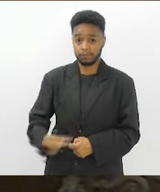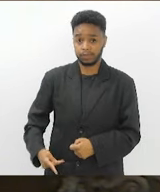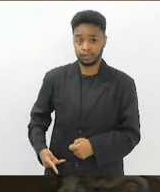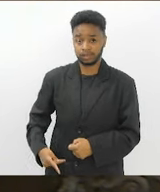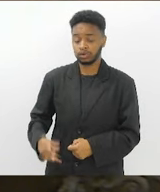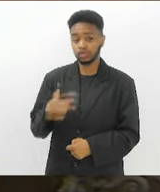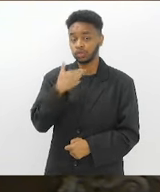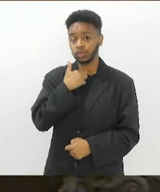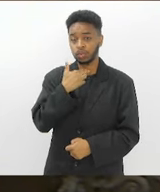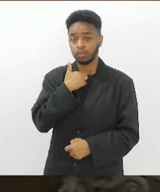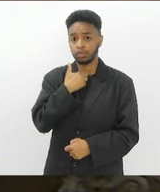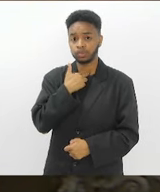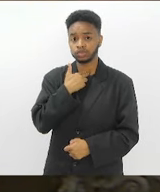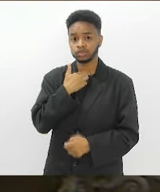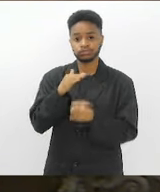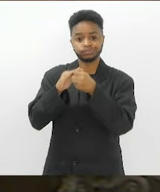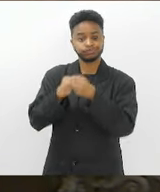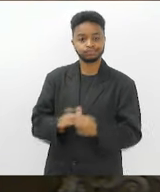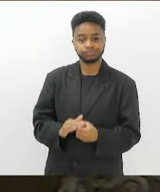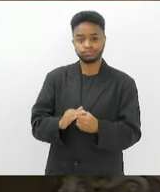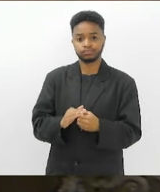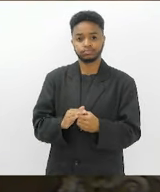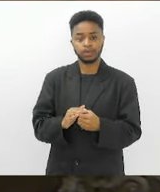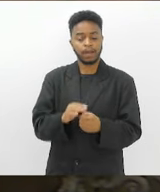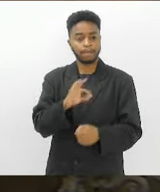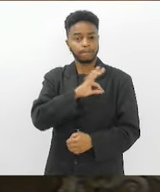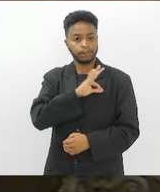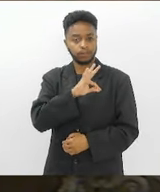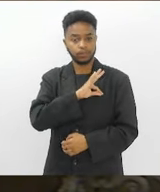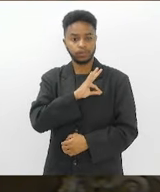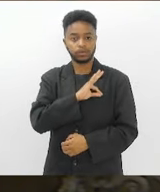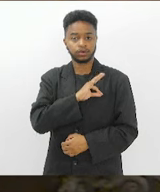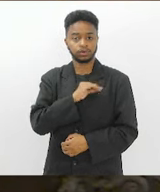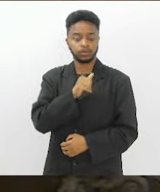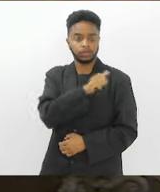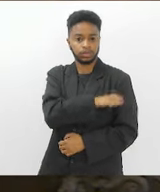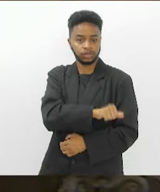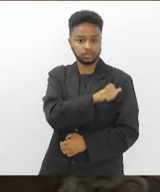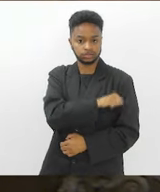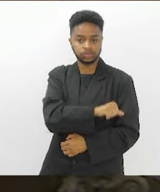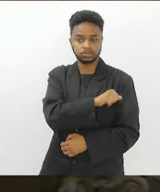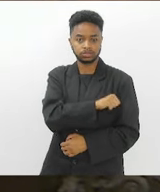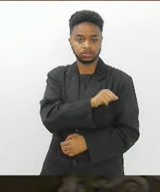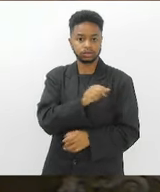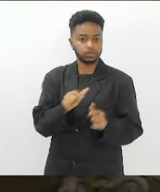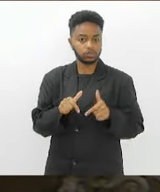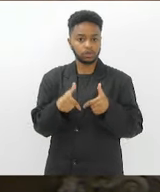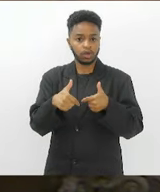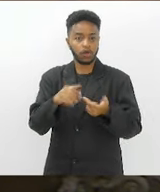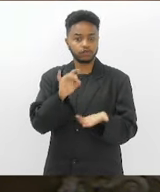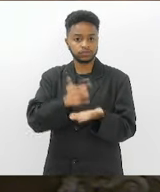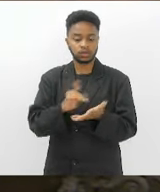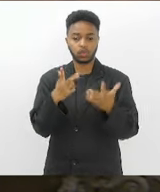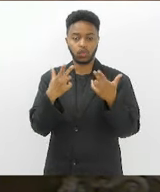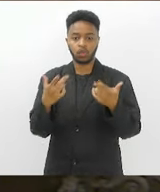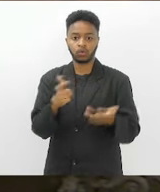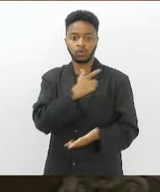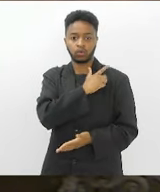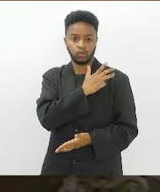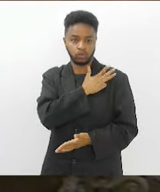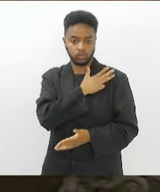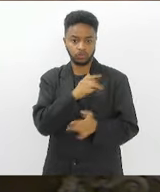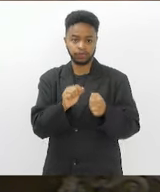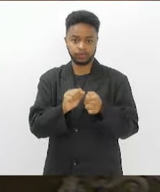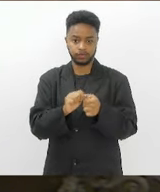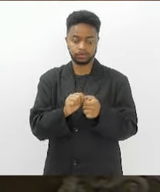pode denegrir a imagem da polícia fluminense em um ato oficial como Lula fez. A nossa